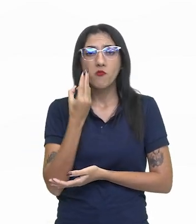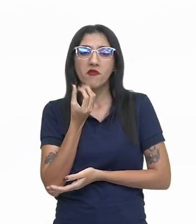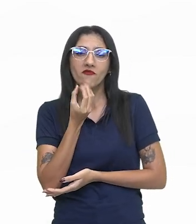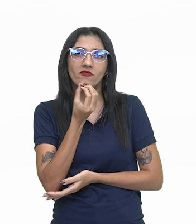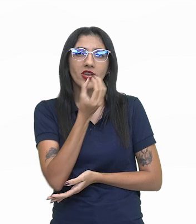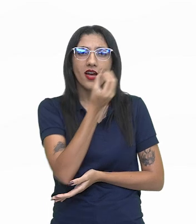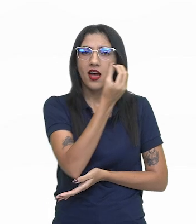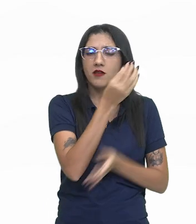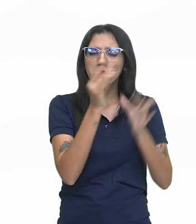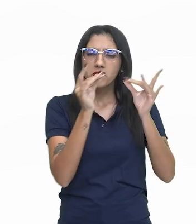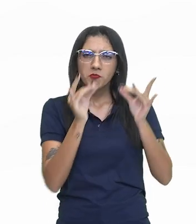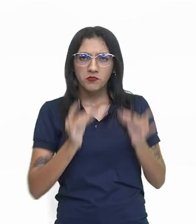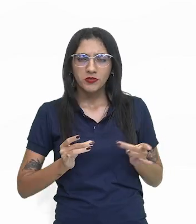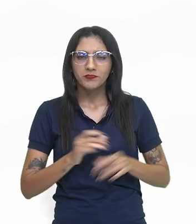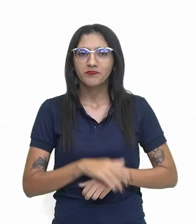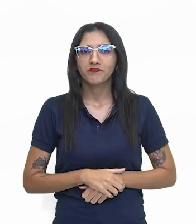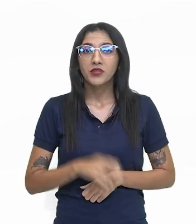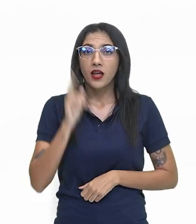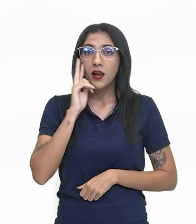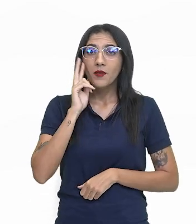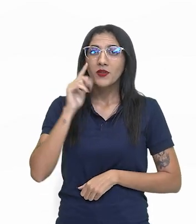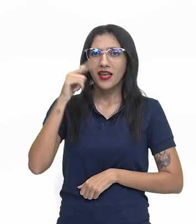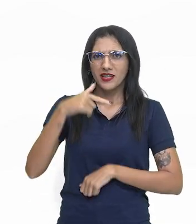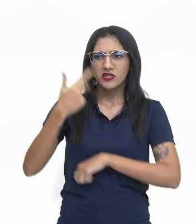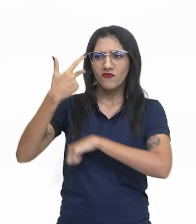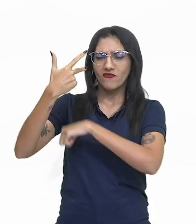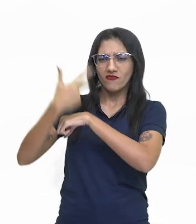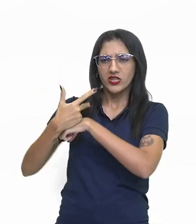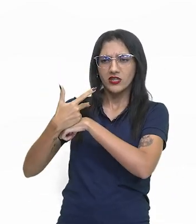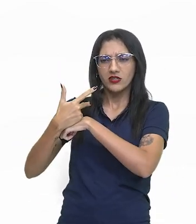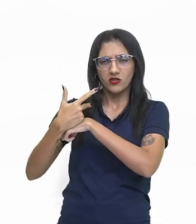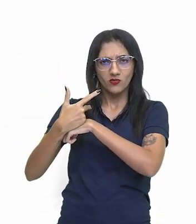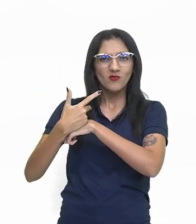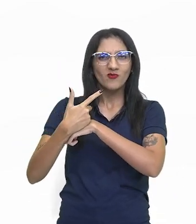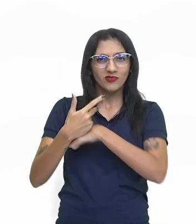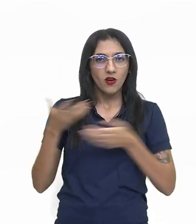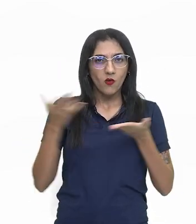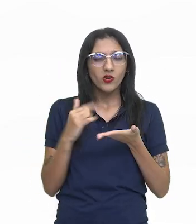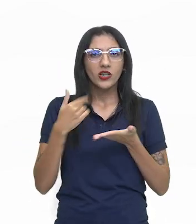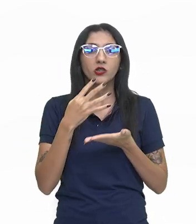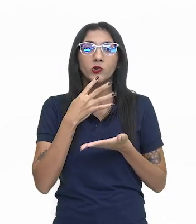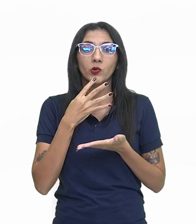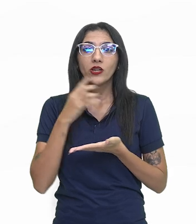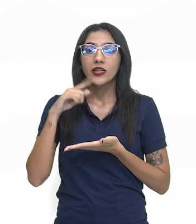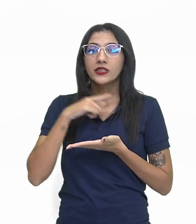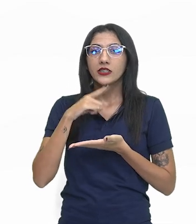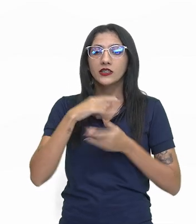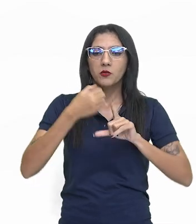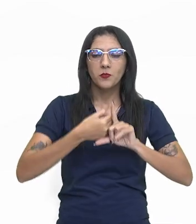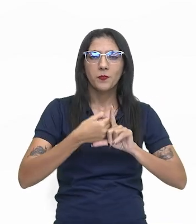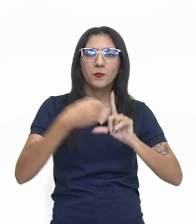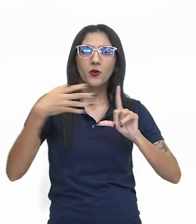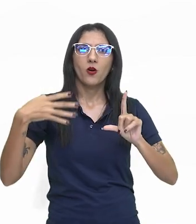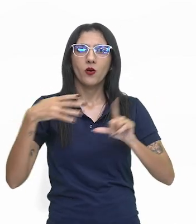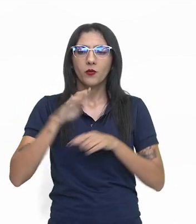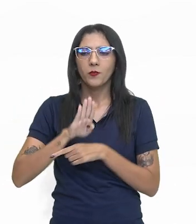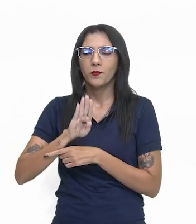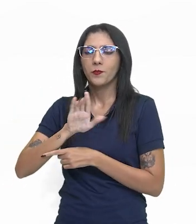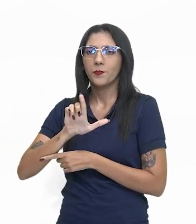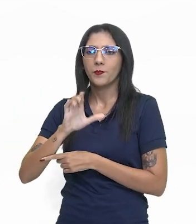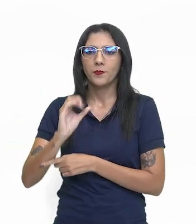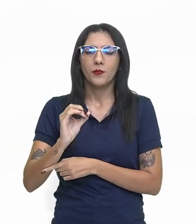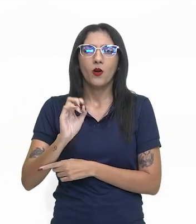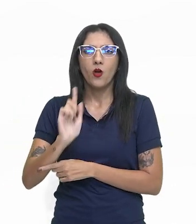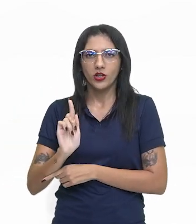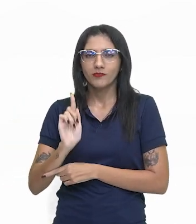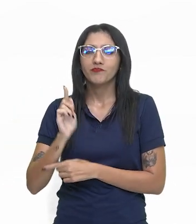só lembrando que o vlog, para ser o vlog hoje em dia, ele veio do blog, no qual ali no meio,